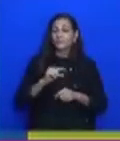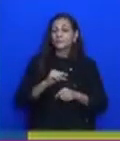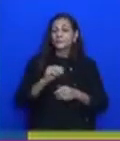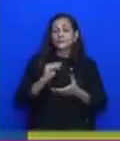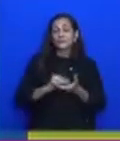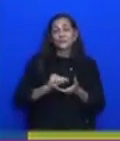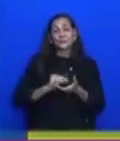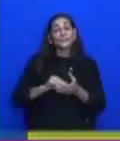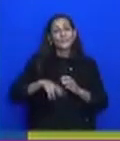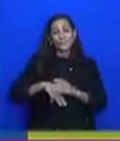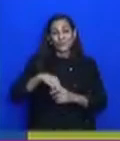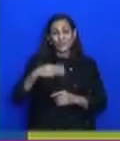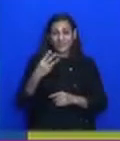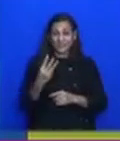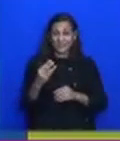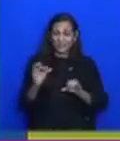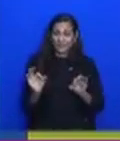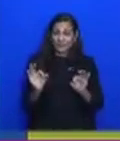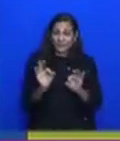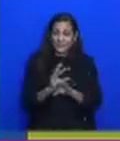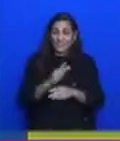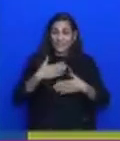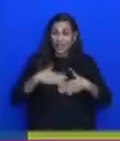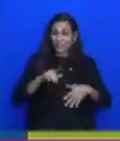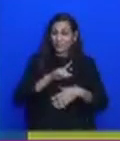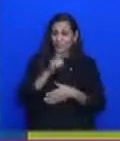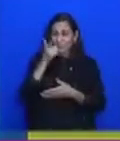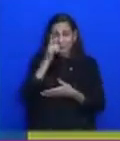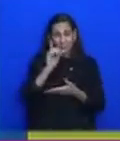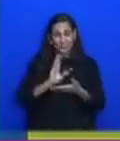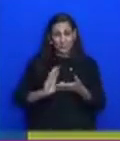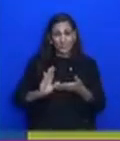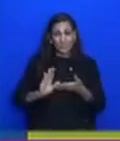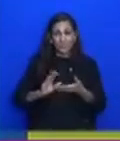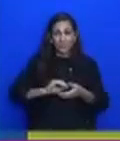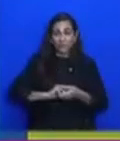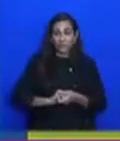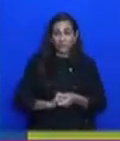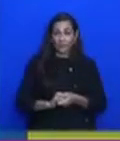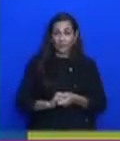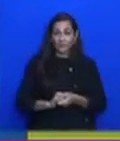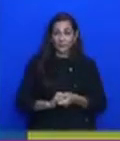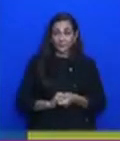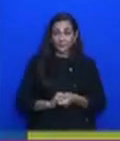Ainda faltam 3 números. Calma, você tem chances.